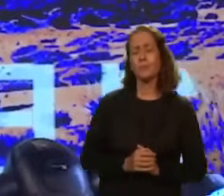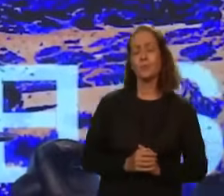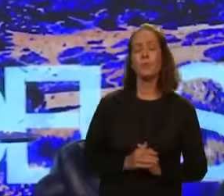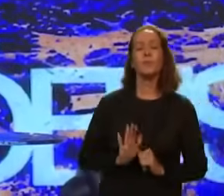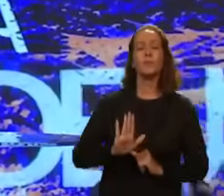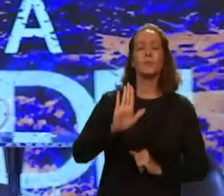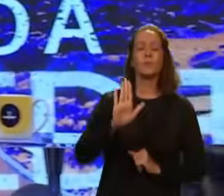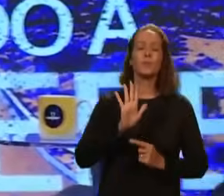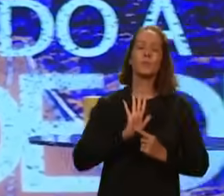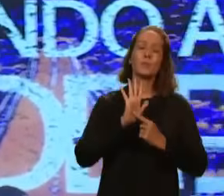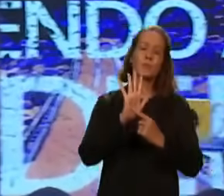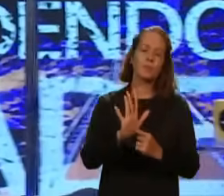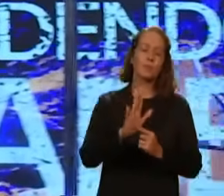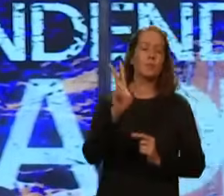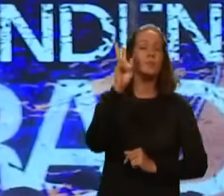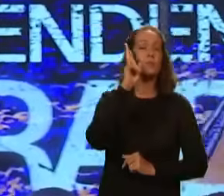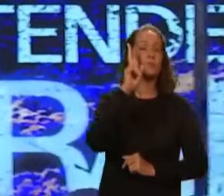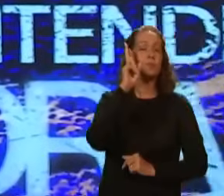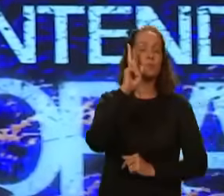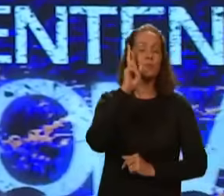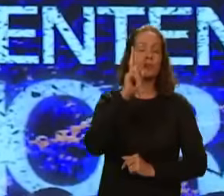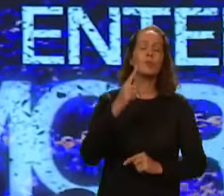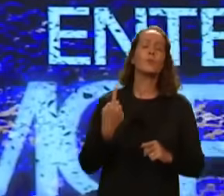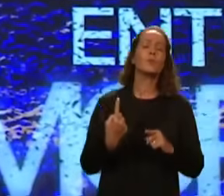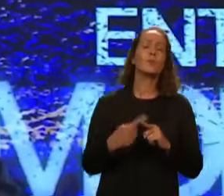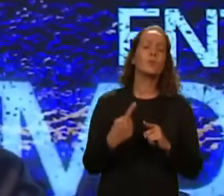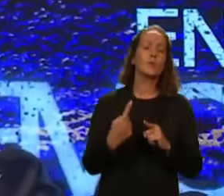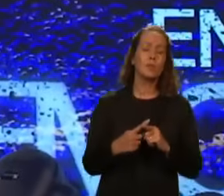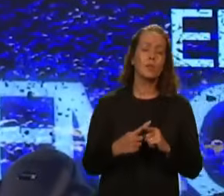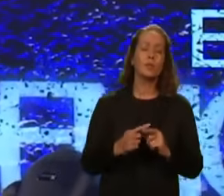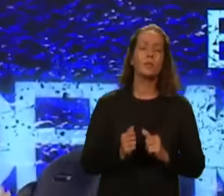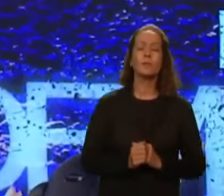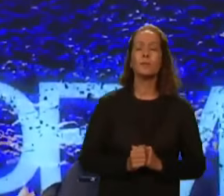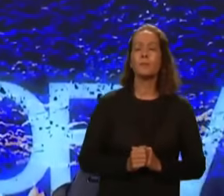Mas eu quero te mostrar nessa história por que